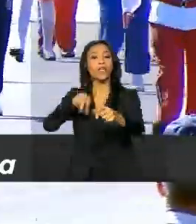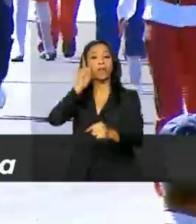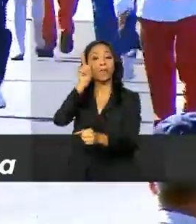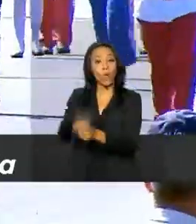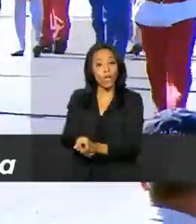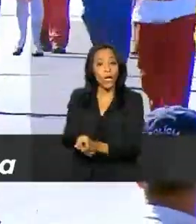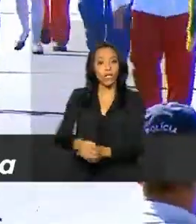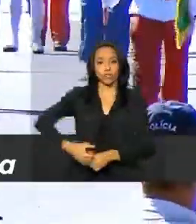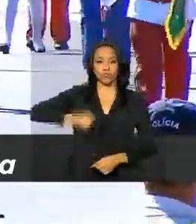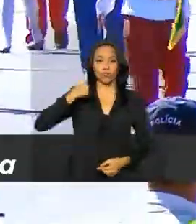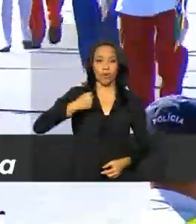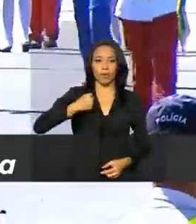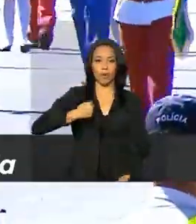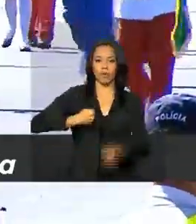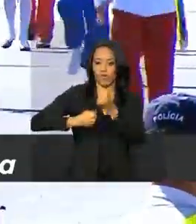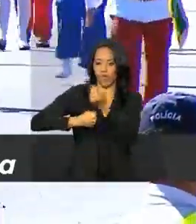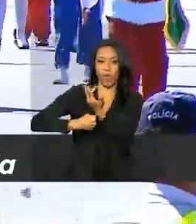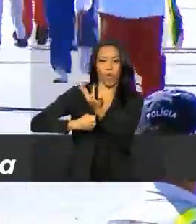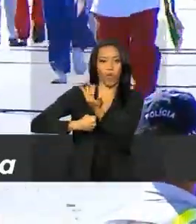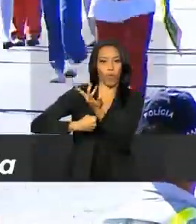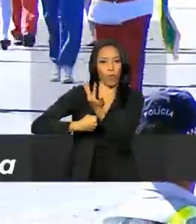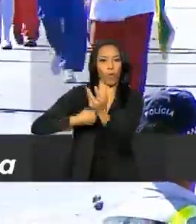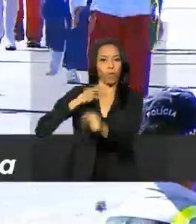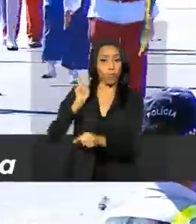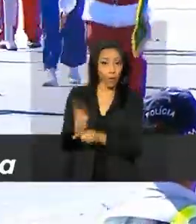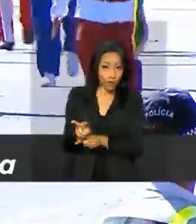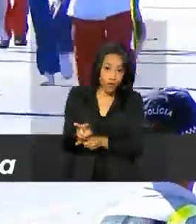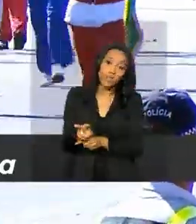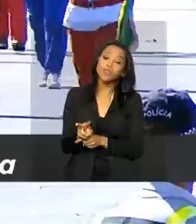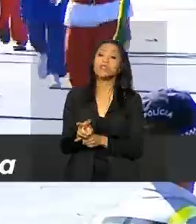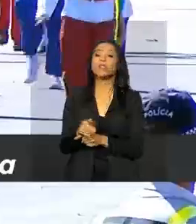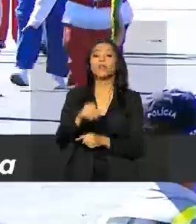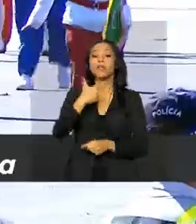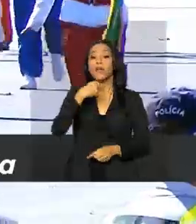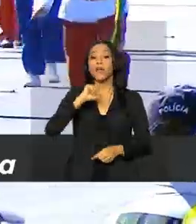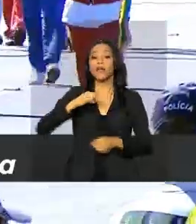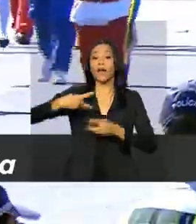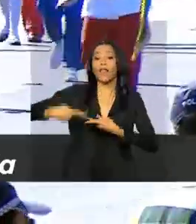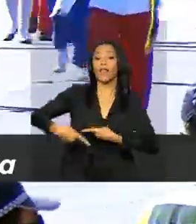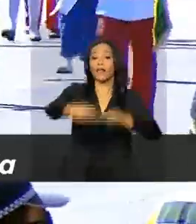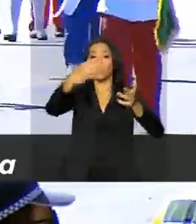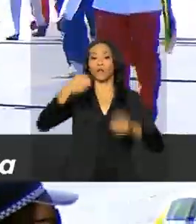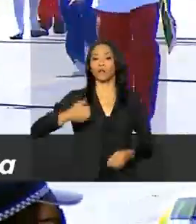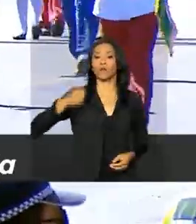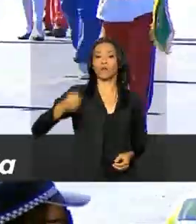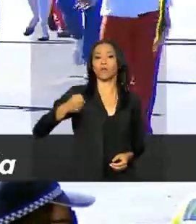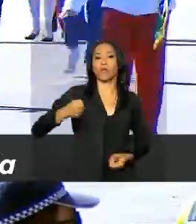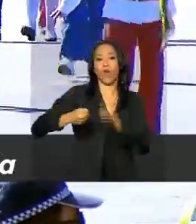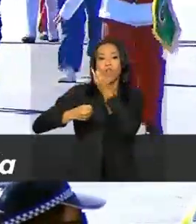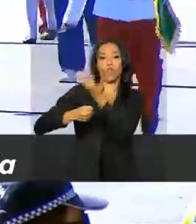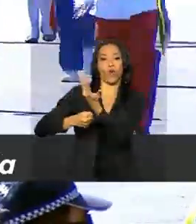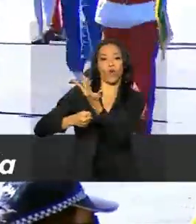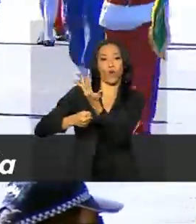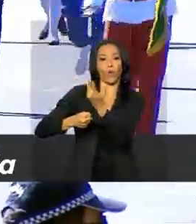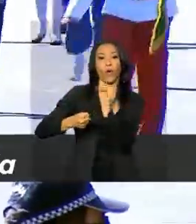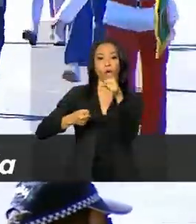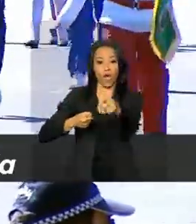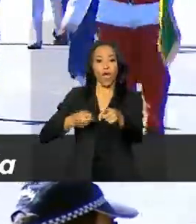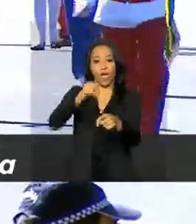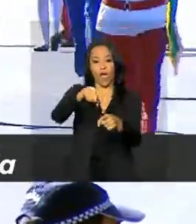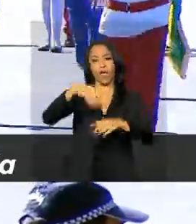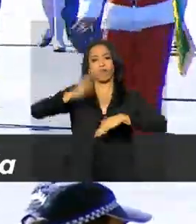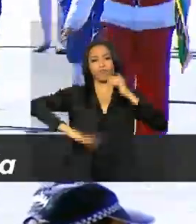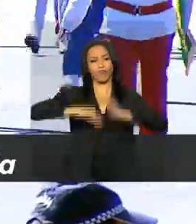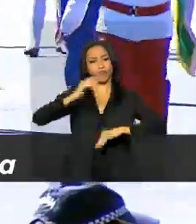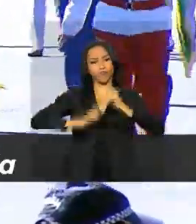simbólico. Esse ano o fogo simbólico está sendo conduzido pelo nosso atleta de tiro com arco da